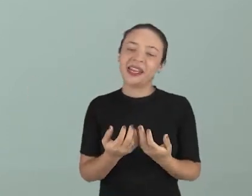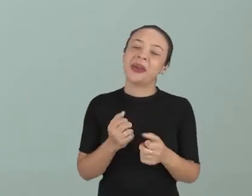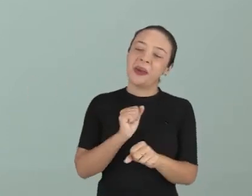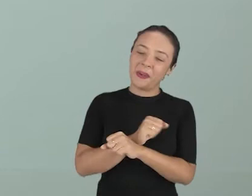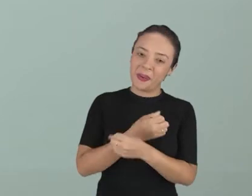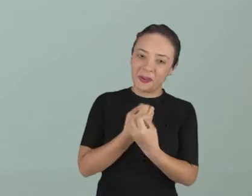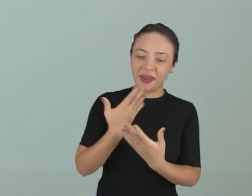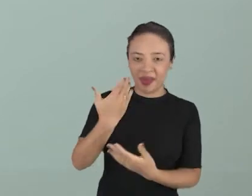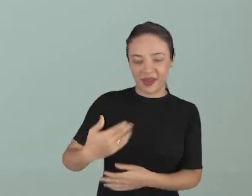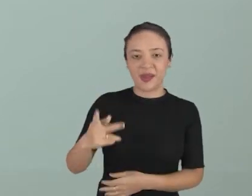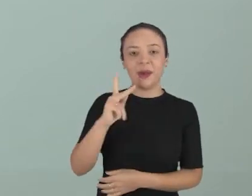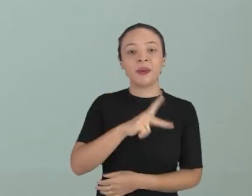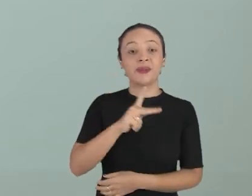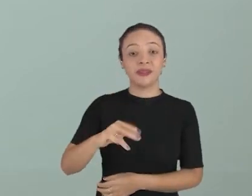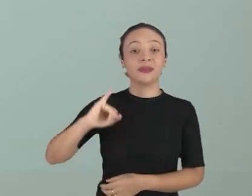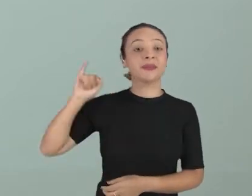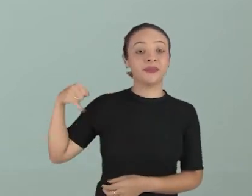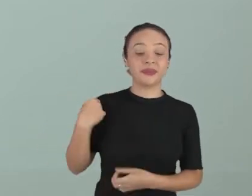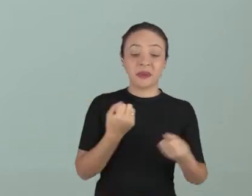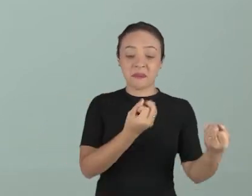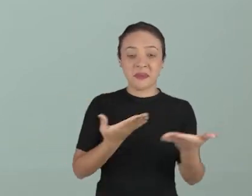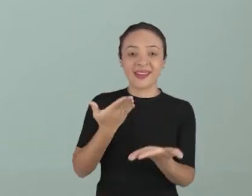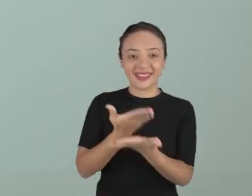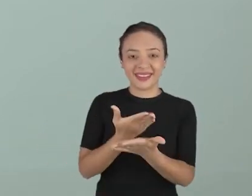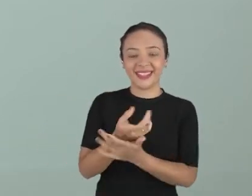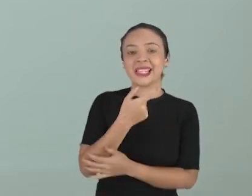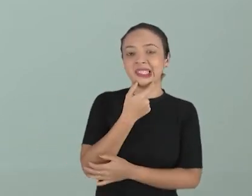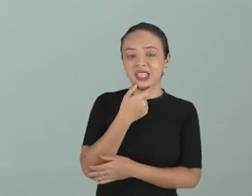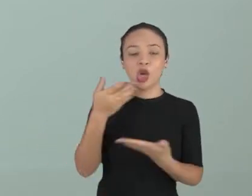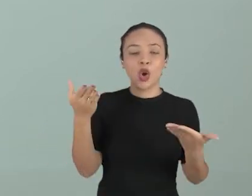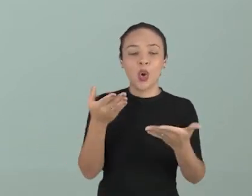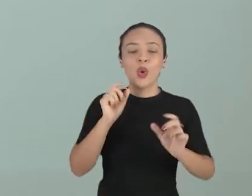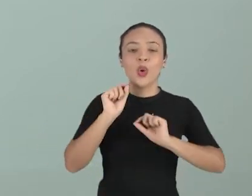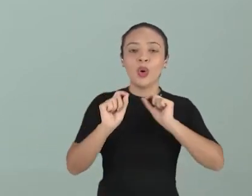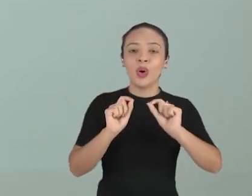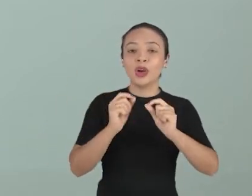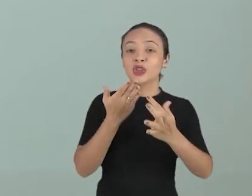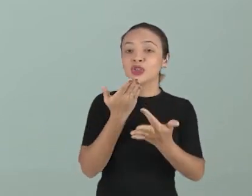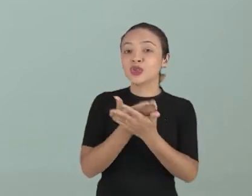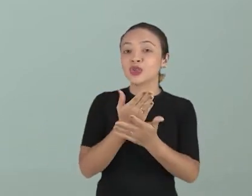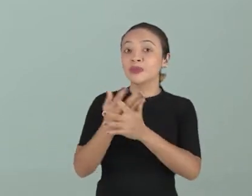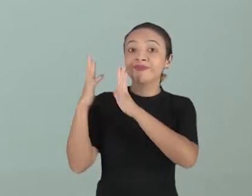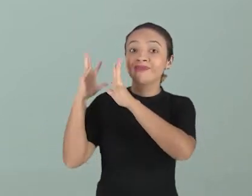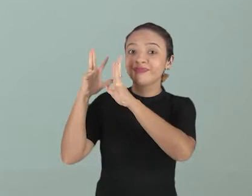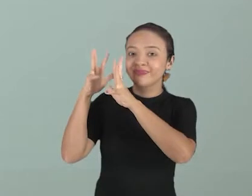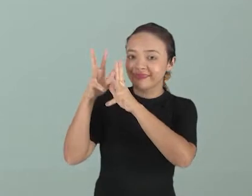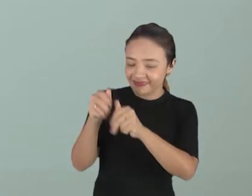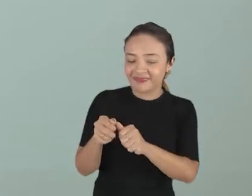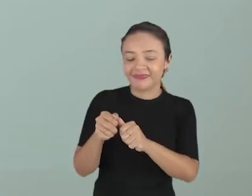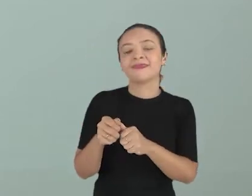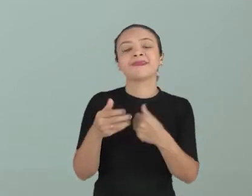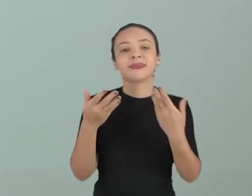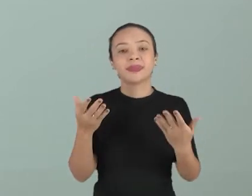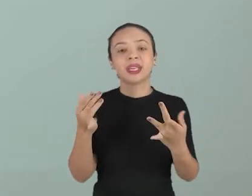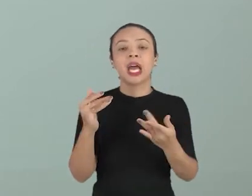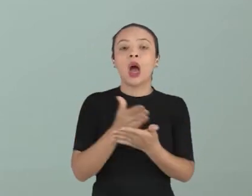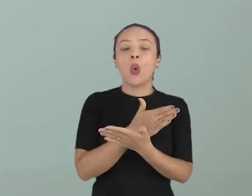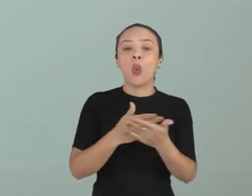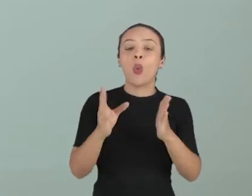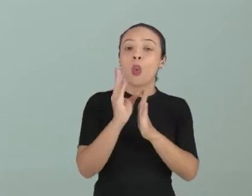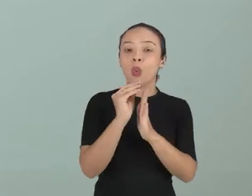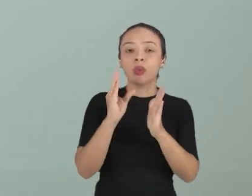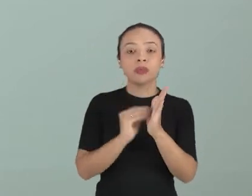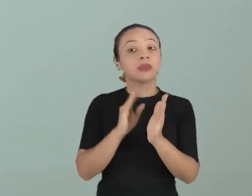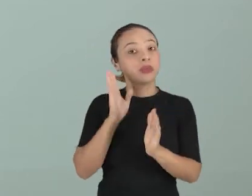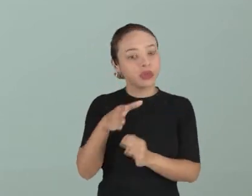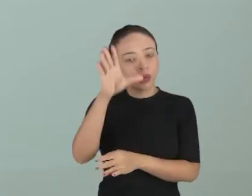bem. Meu nome é Jaqueline e sejam bem-vindos à aula de inglês. Hoje nós vamos falar um pouquinho sobre revisão. Nós vamos revisar alguns dos conteúdos que